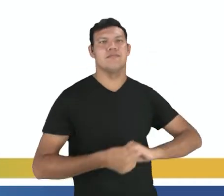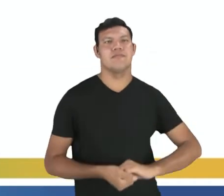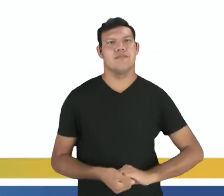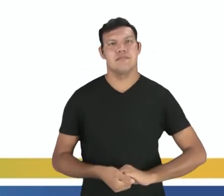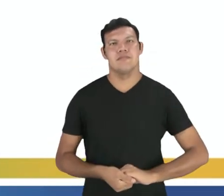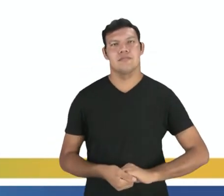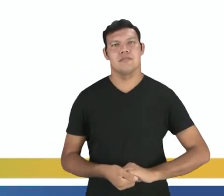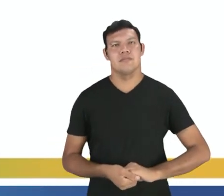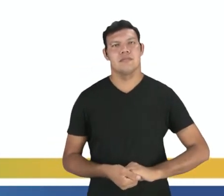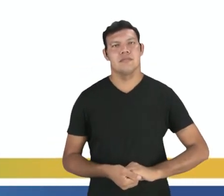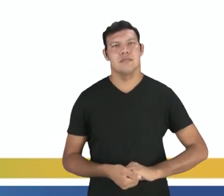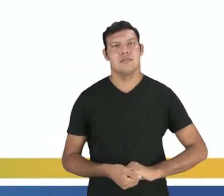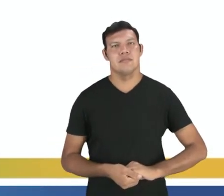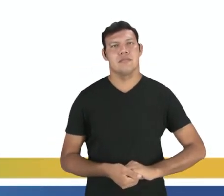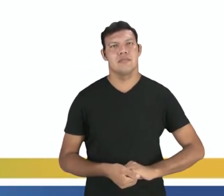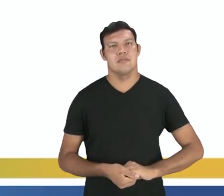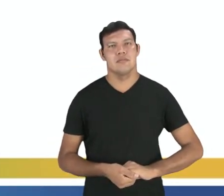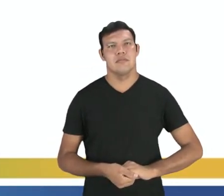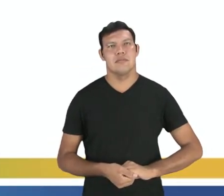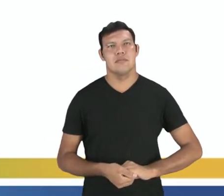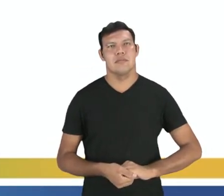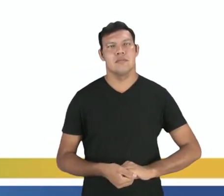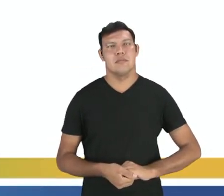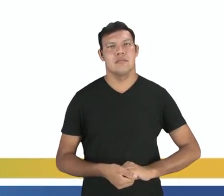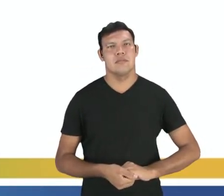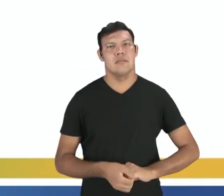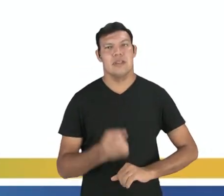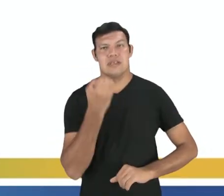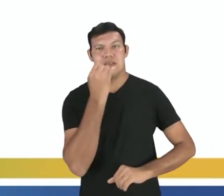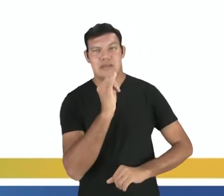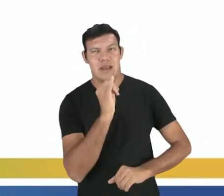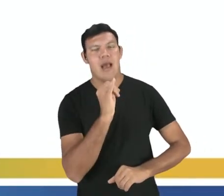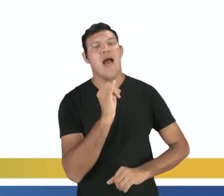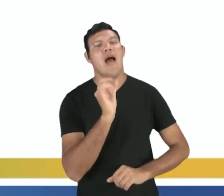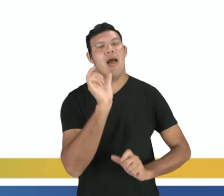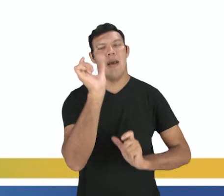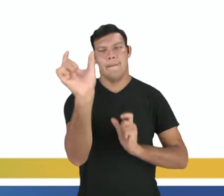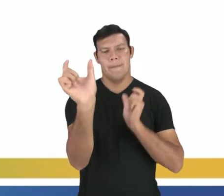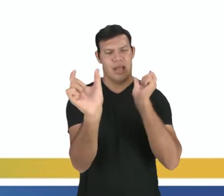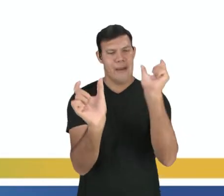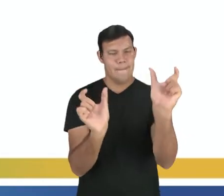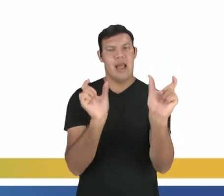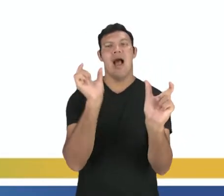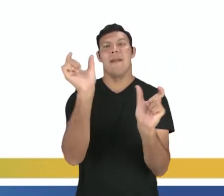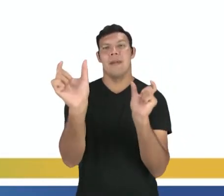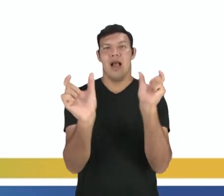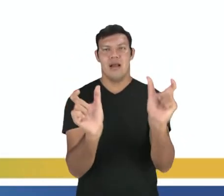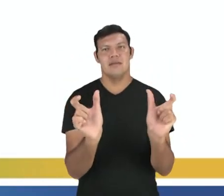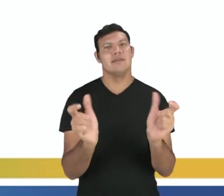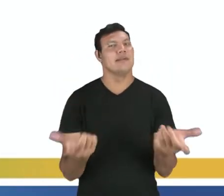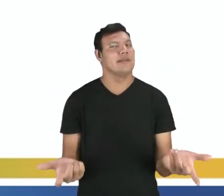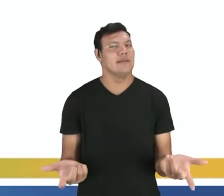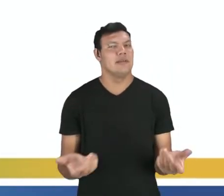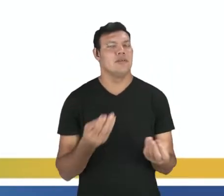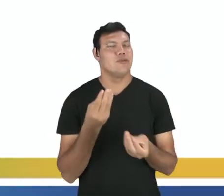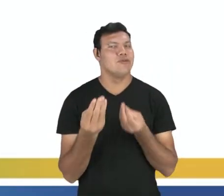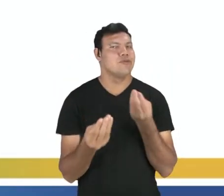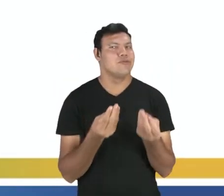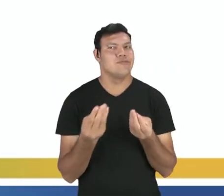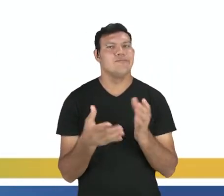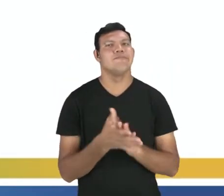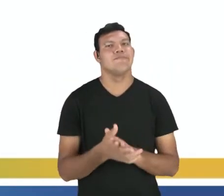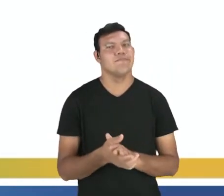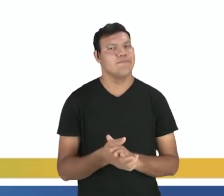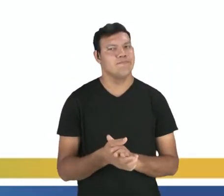letra, palavra por palavra, como está ali. Porque se nós fizermos isso, caso façamos desse modo, teremos aí